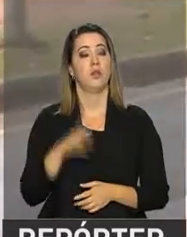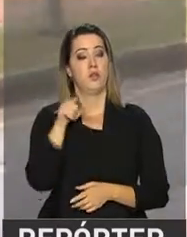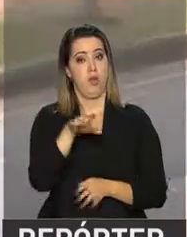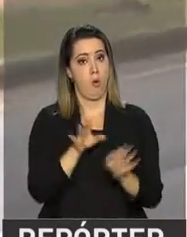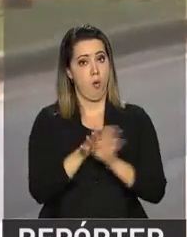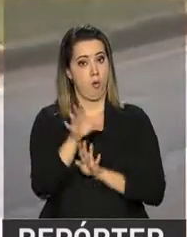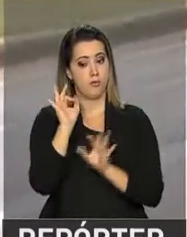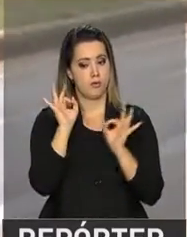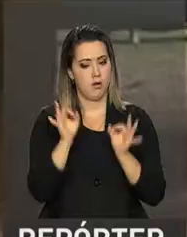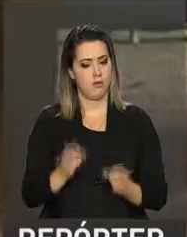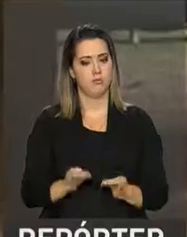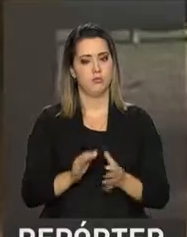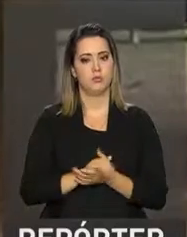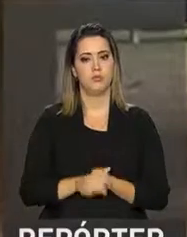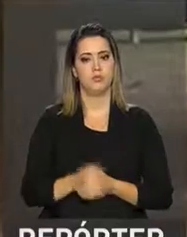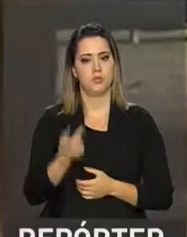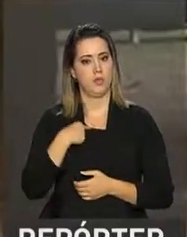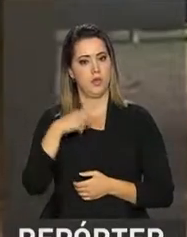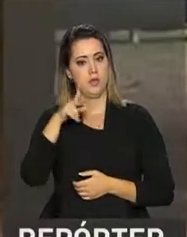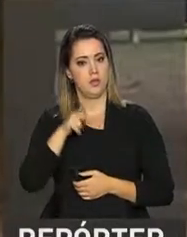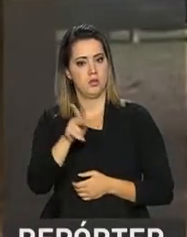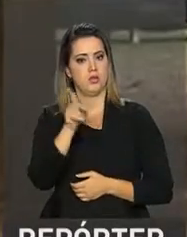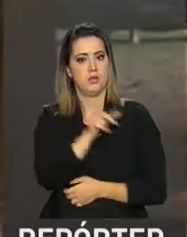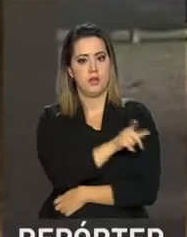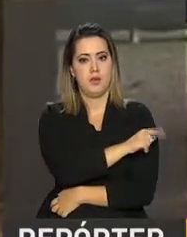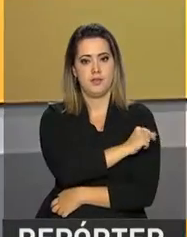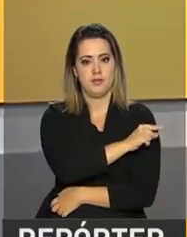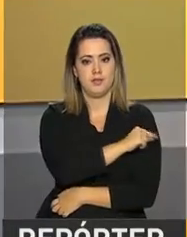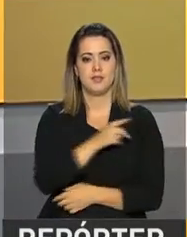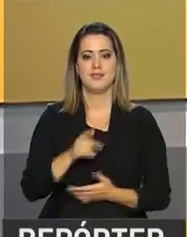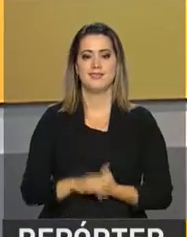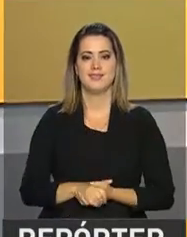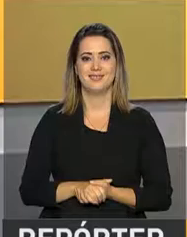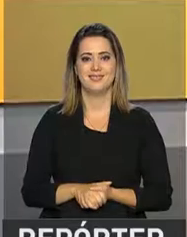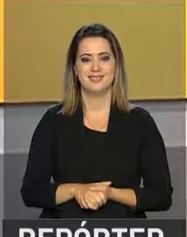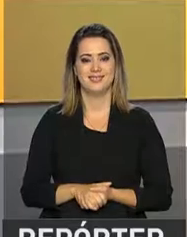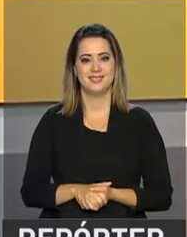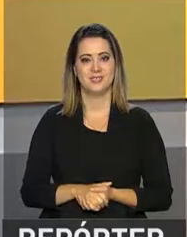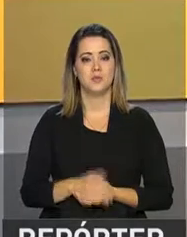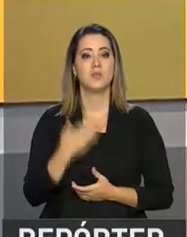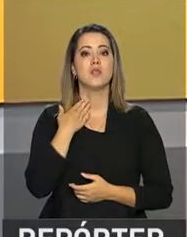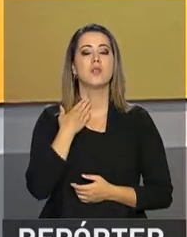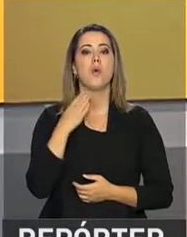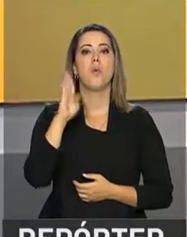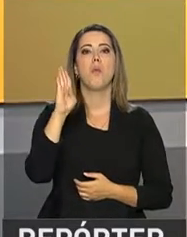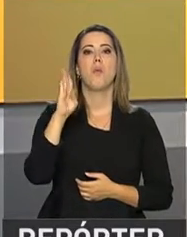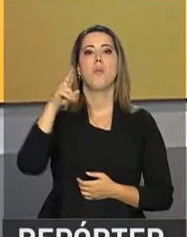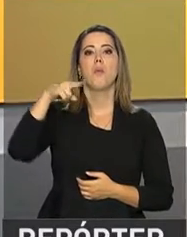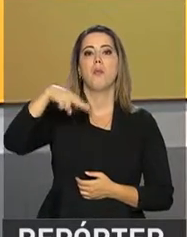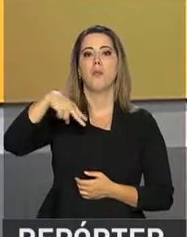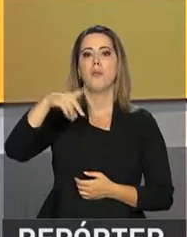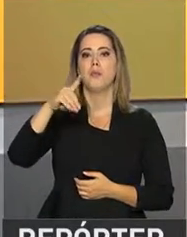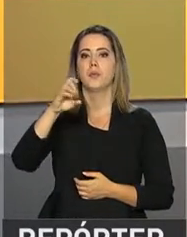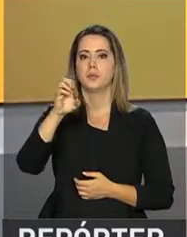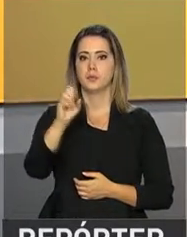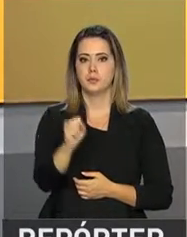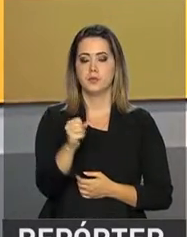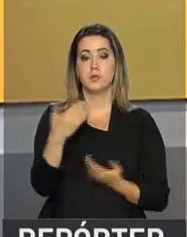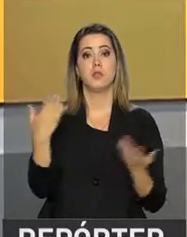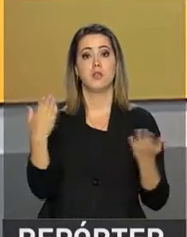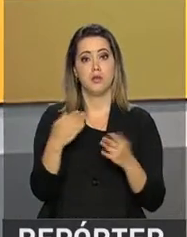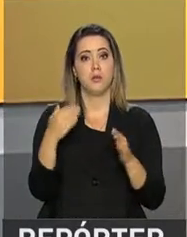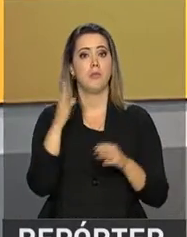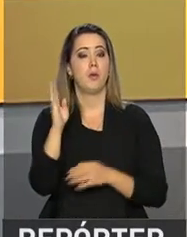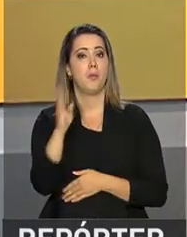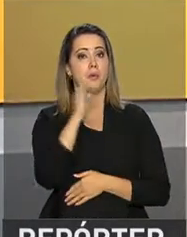risca pelo seu mérito proibido tomou você obedece a fundação banco do brasil chegam à marca de